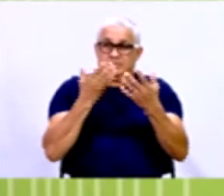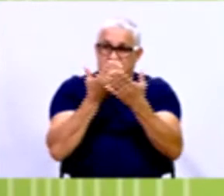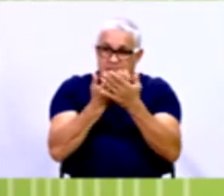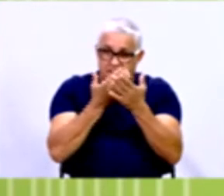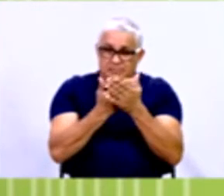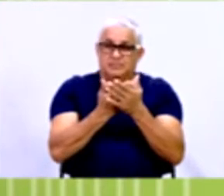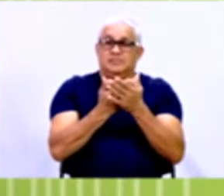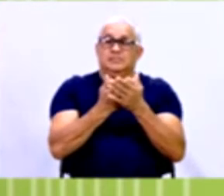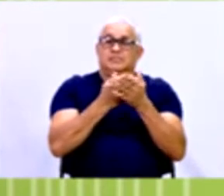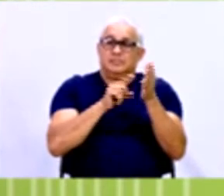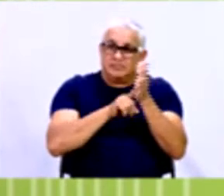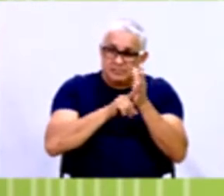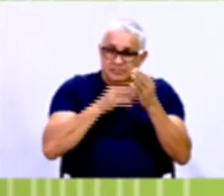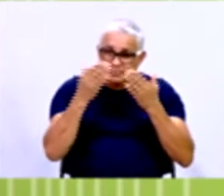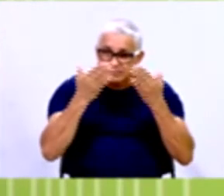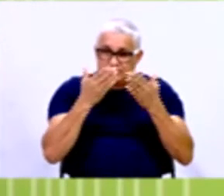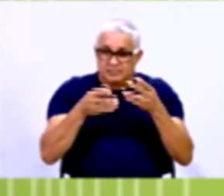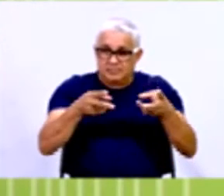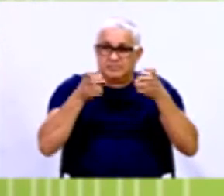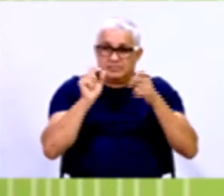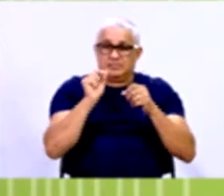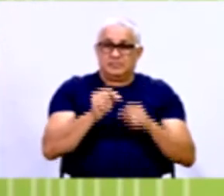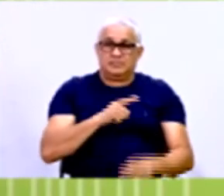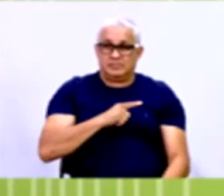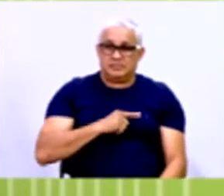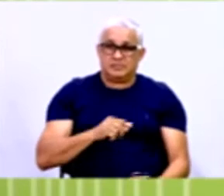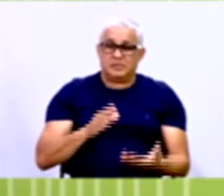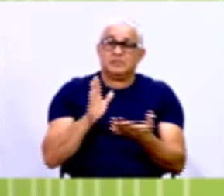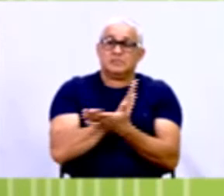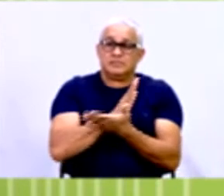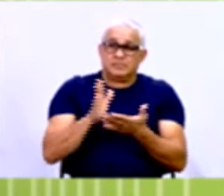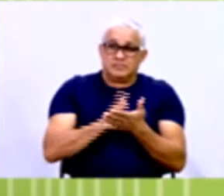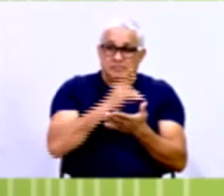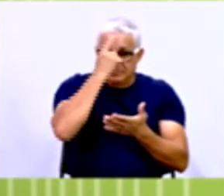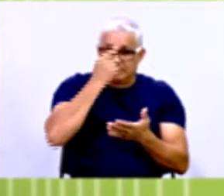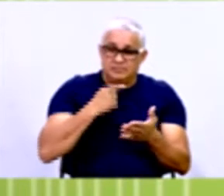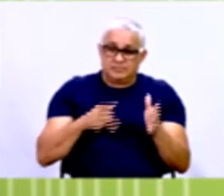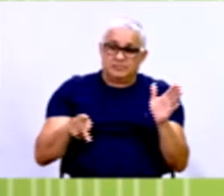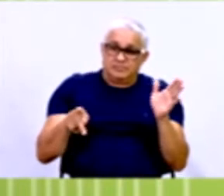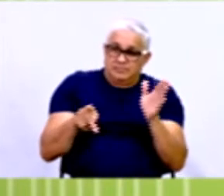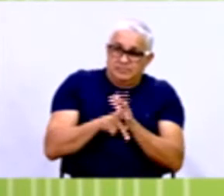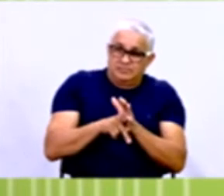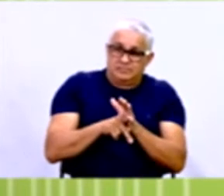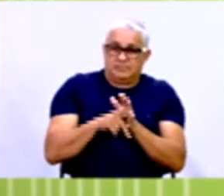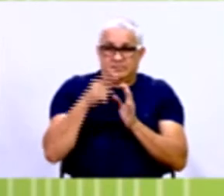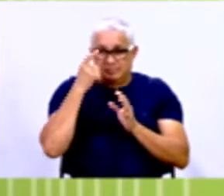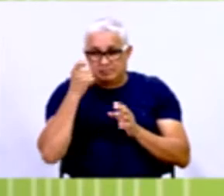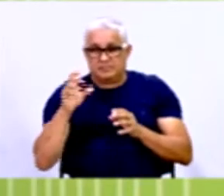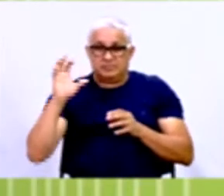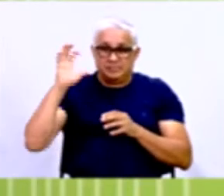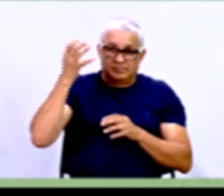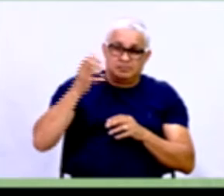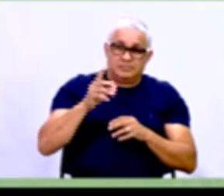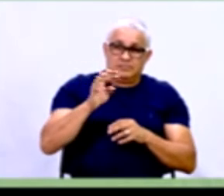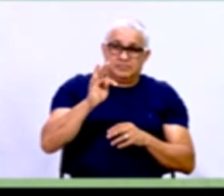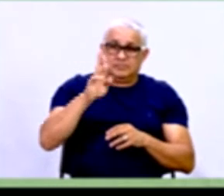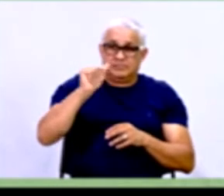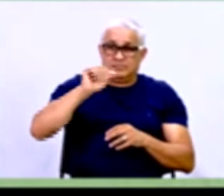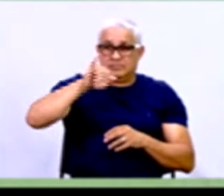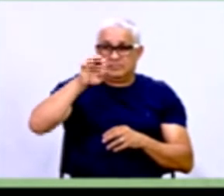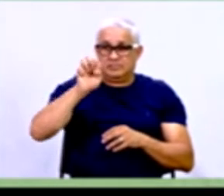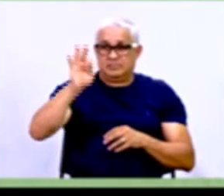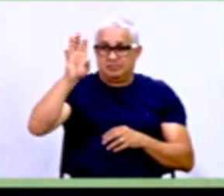essa questão e você vai observar que existem alguns aspectos bem interessantes nesse acidente de trajeto. Se